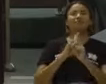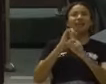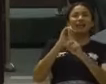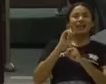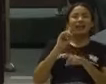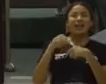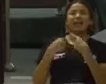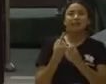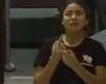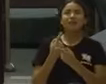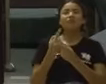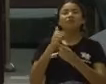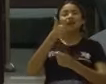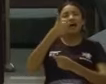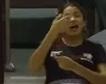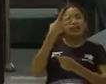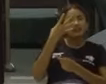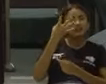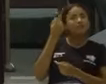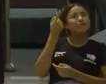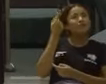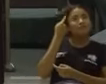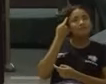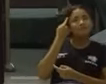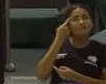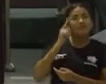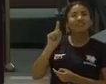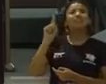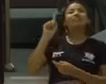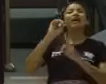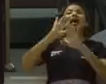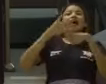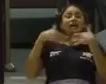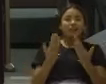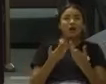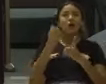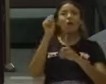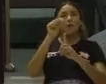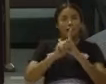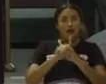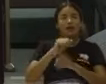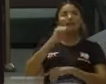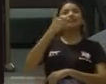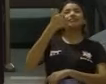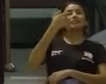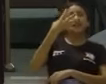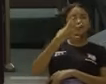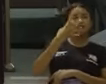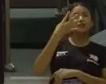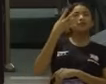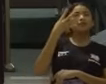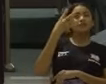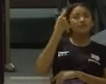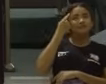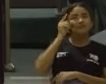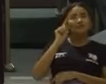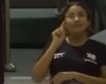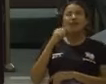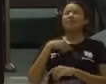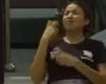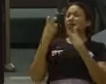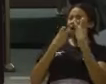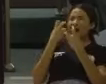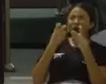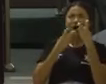foi 14 de agosto, eu estava orando por ele, e o Senhor na oração me deu uma